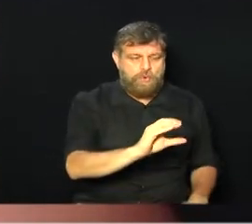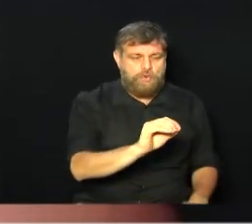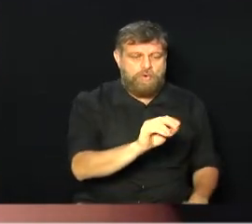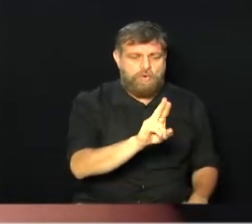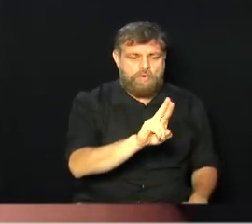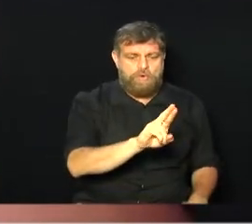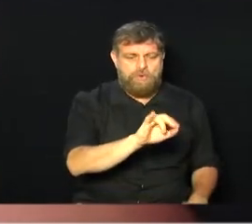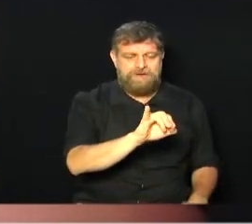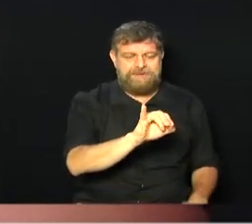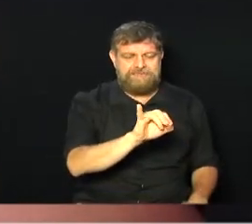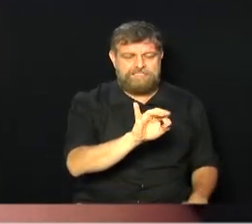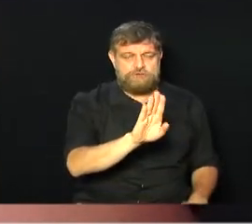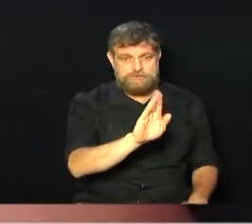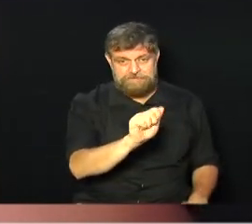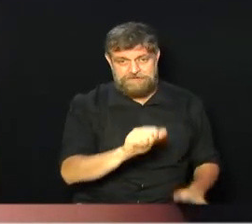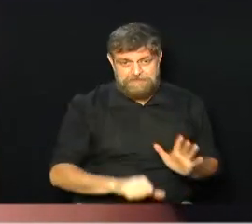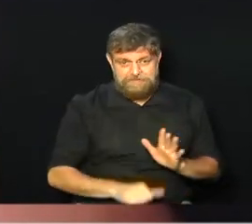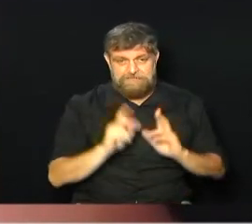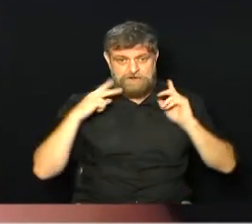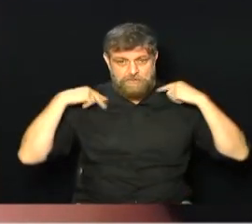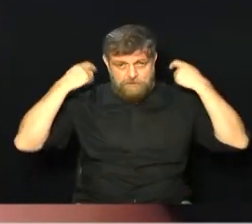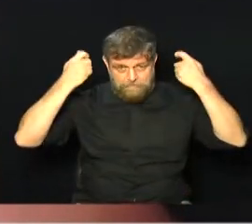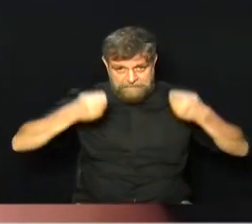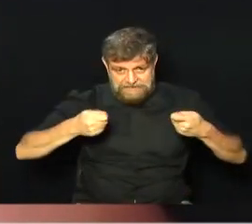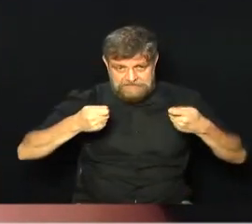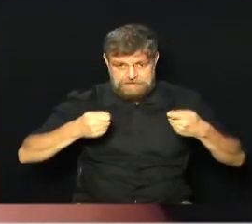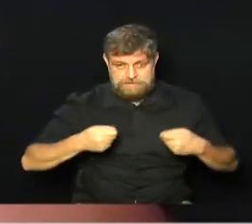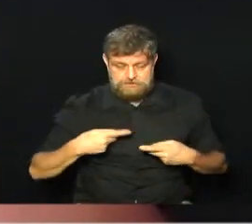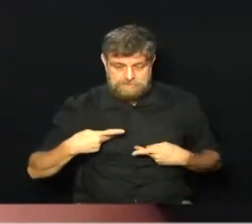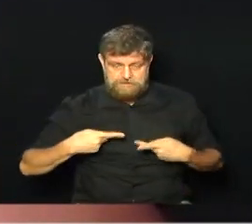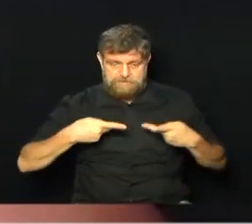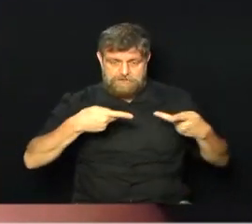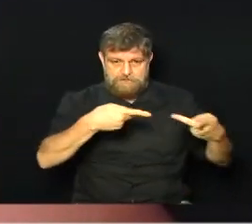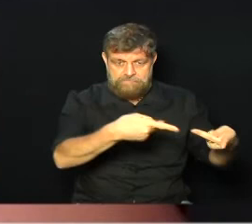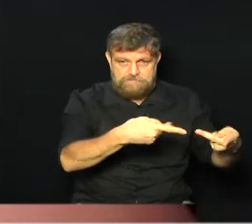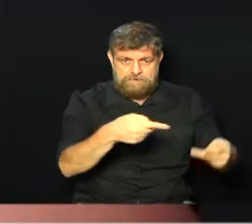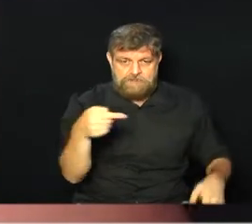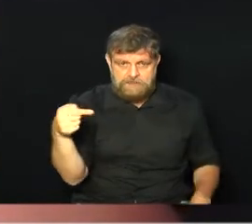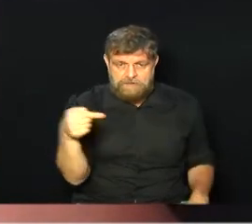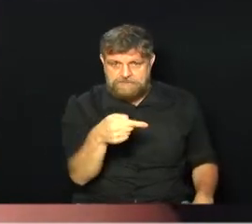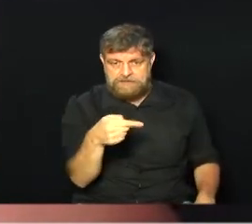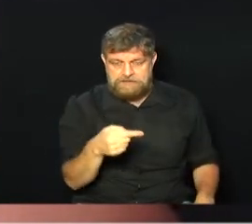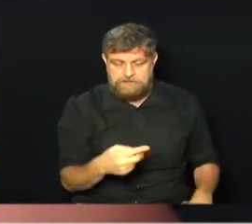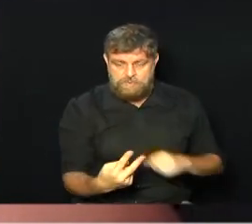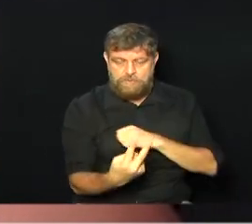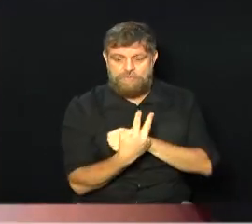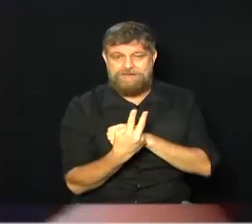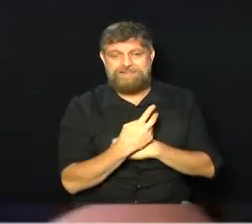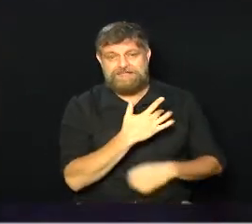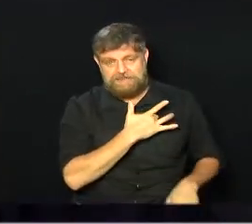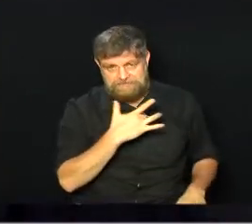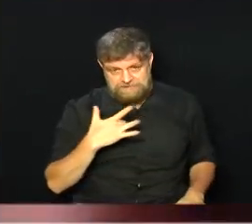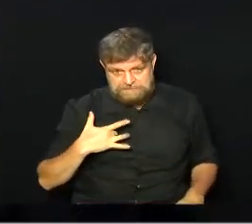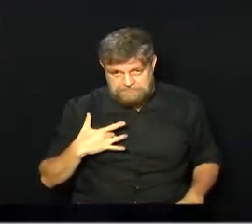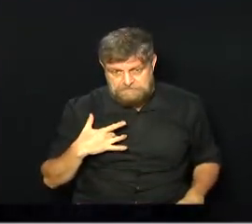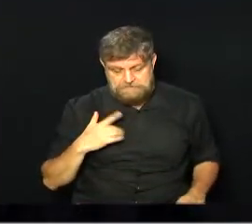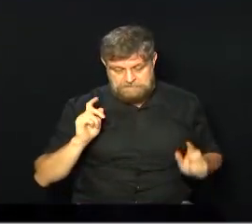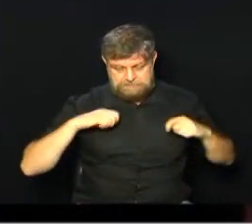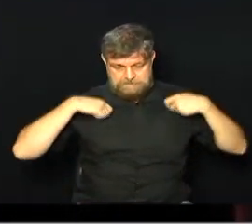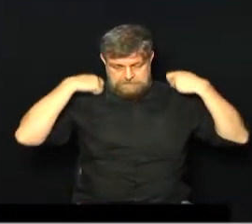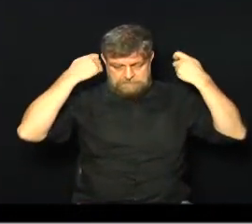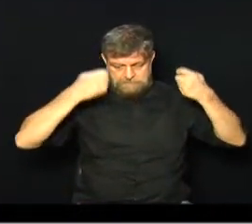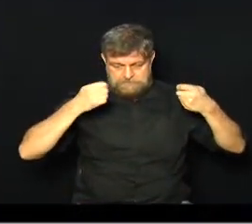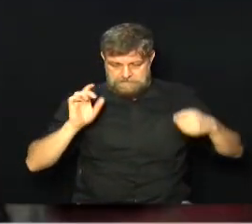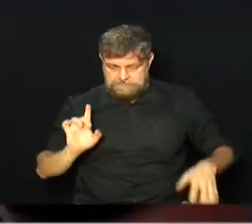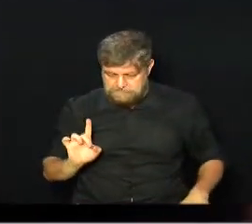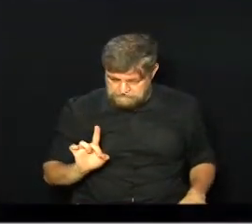verdade, primeiro o Bragantino, me abriu as portas para acabar a recuperação lá. Fui para o Bragantino e não estava